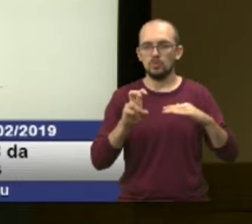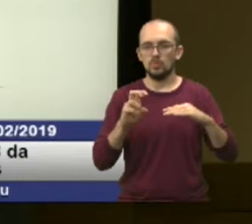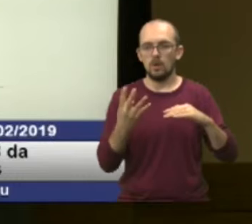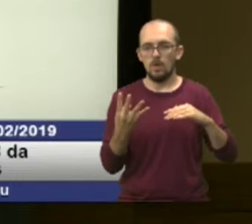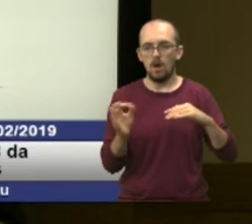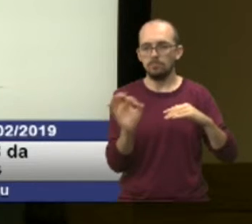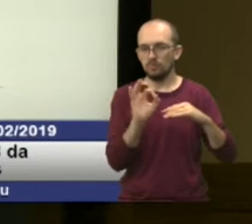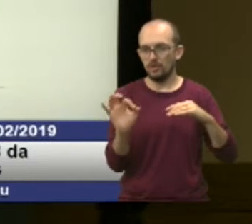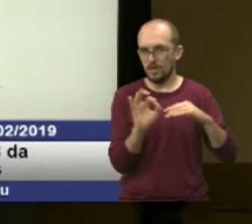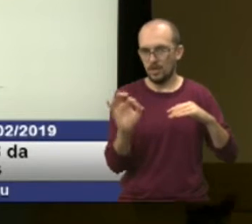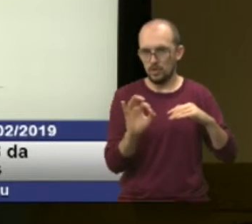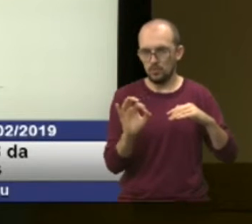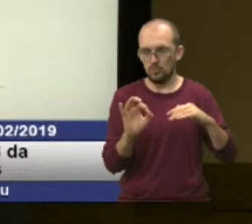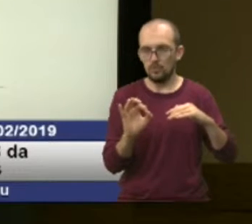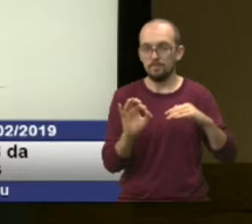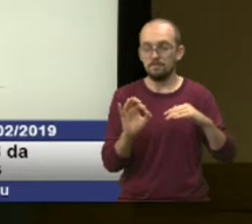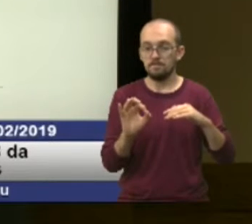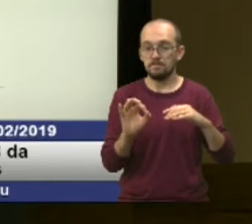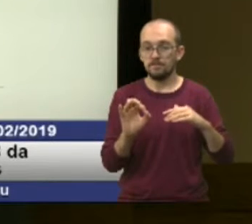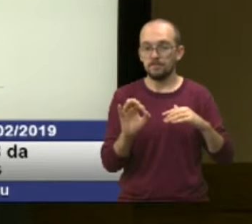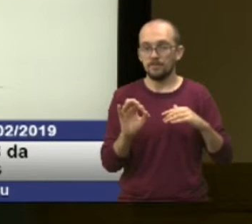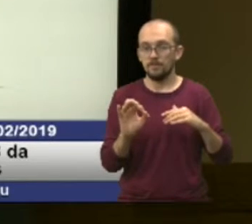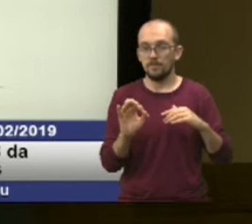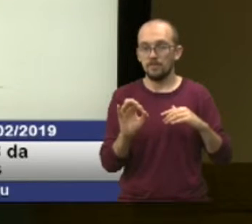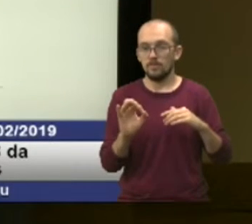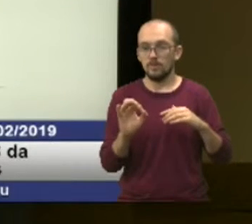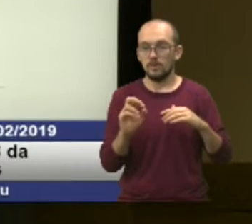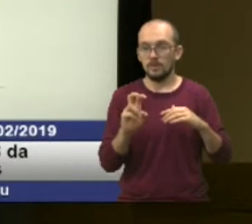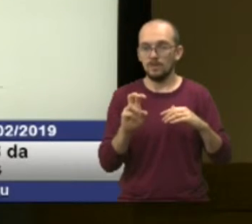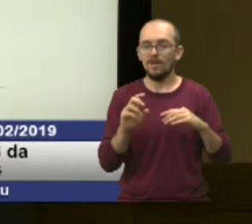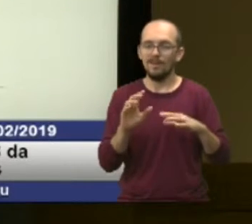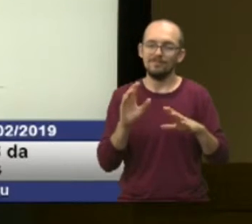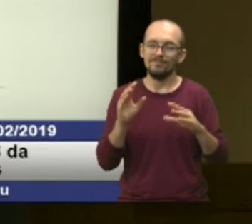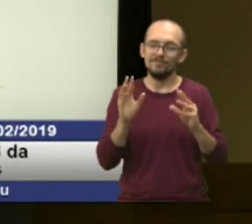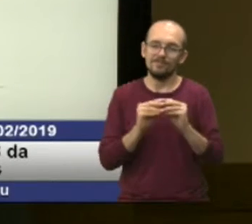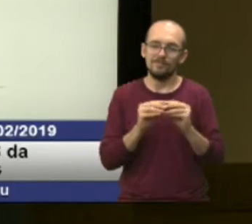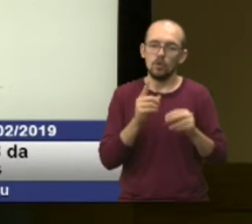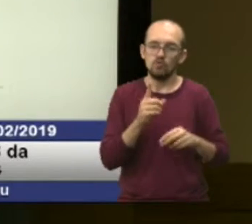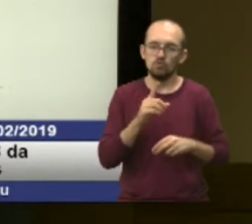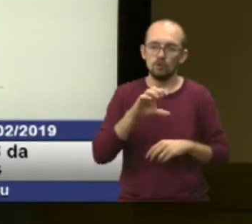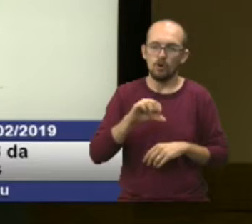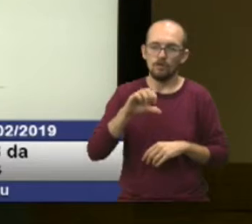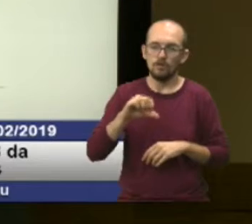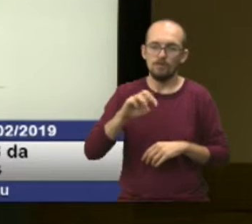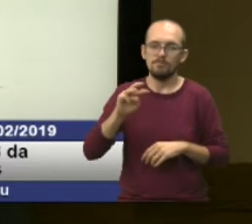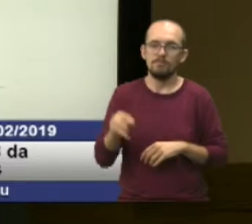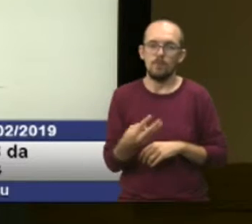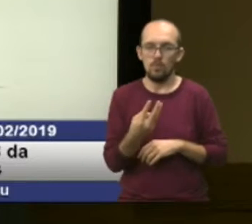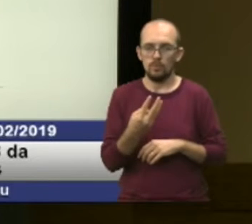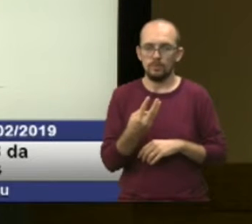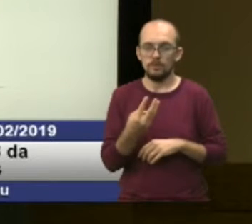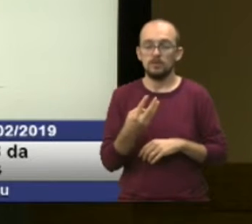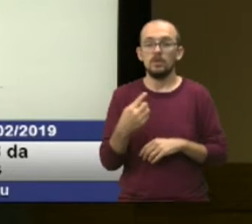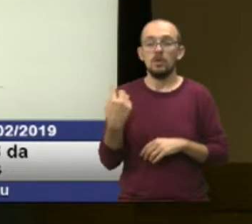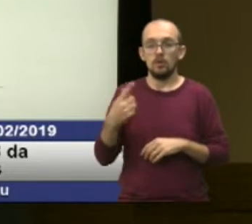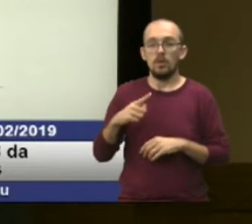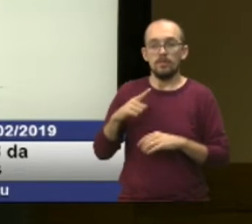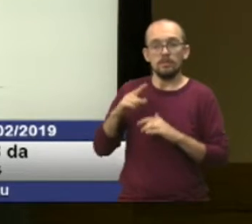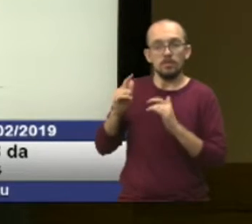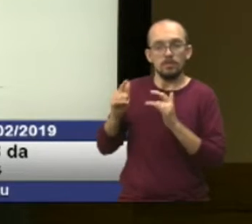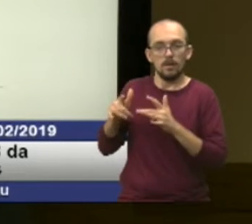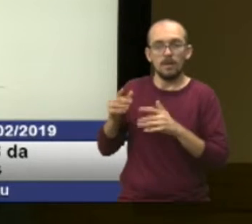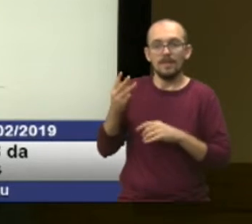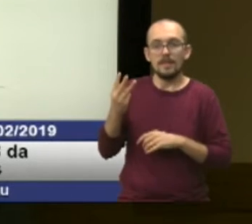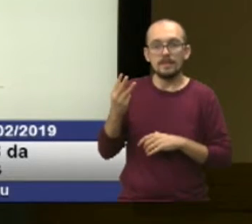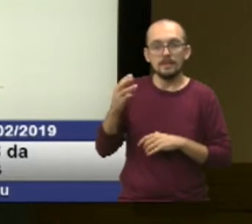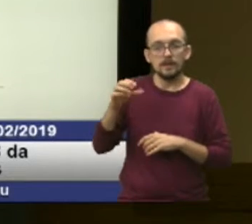folha. E em 2018, que seria 199 milhões. Nós estamos com